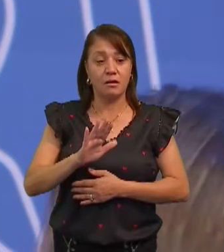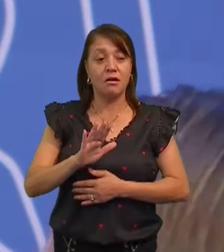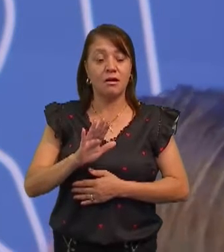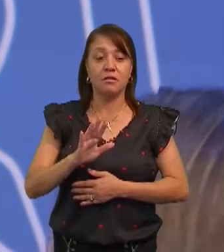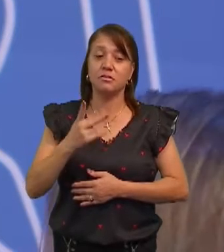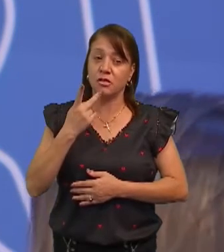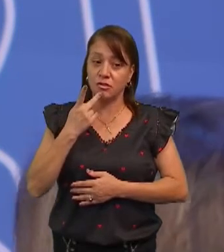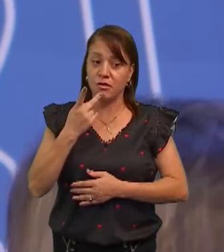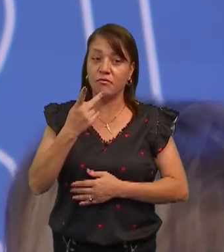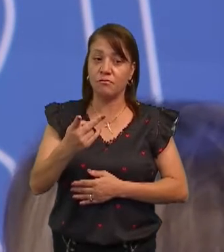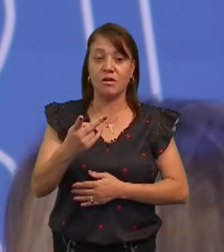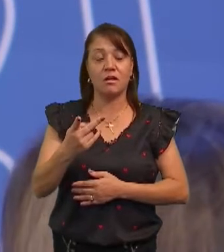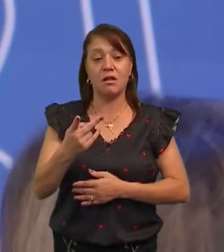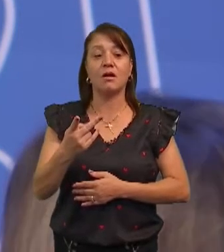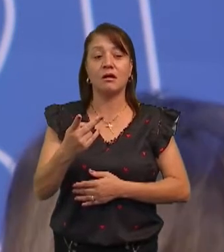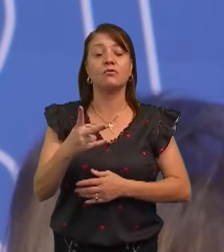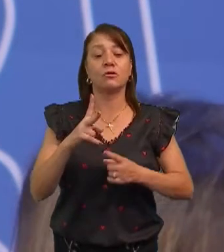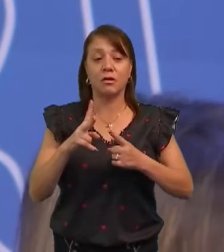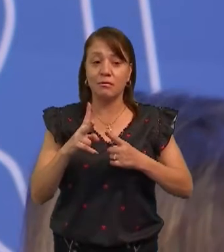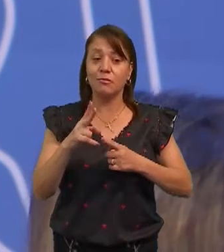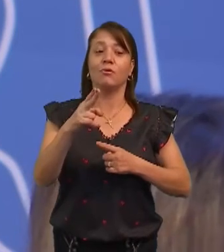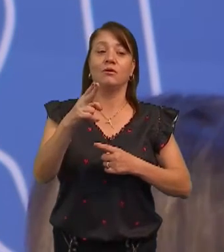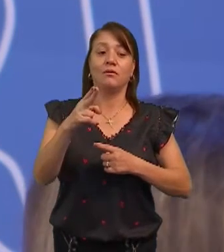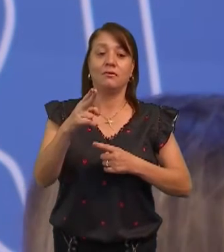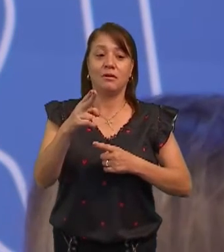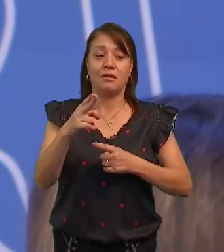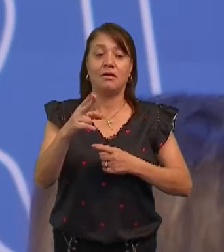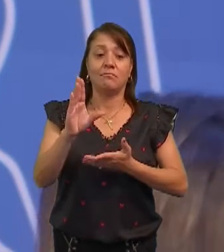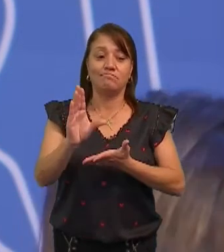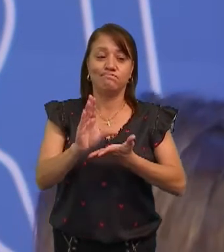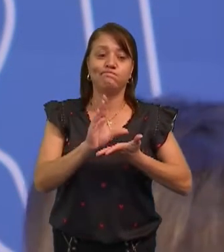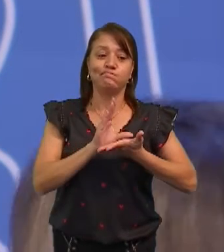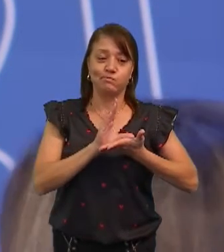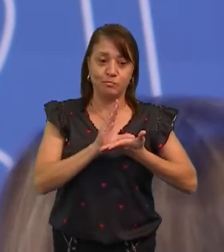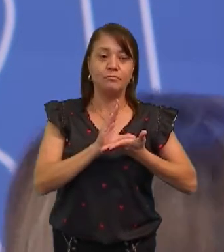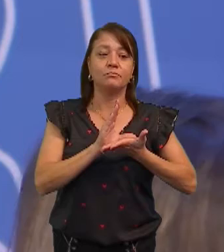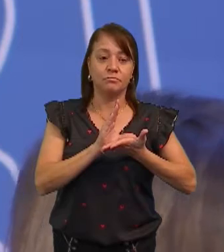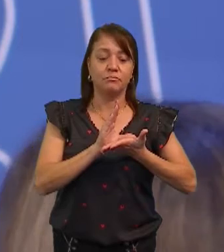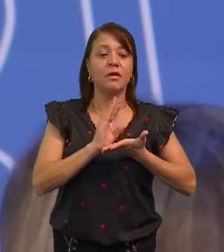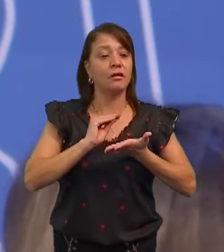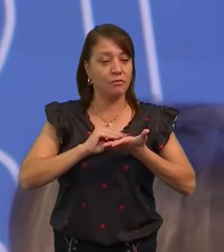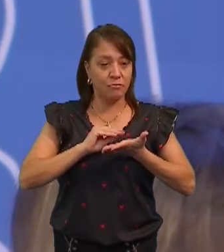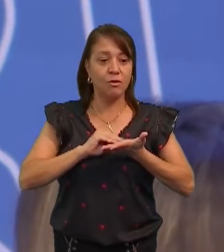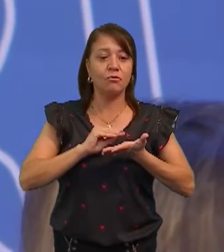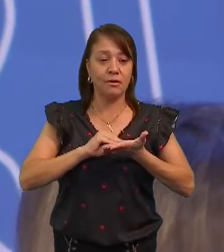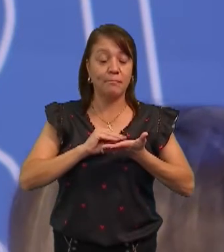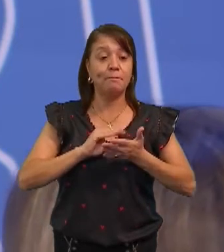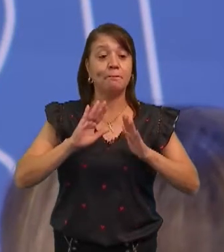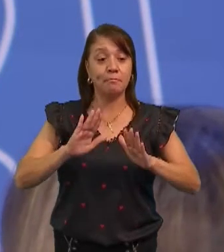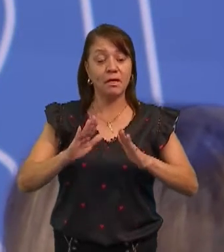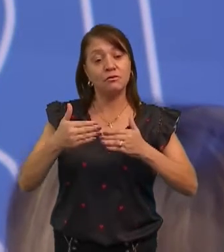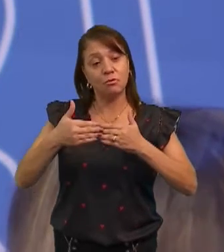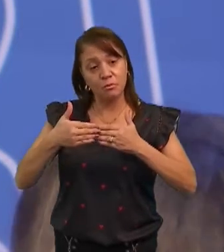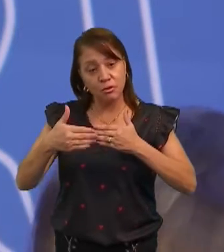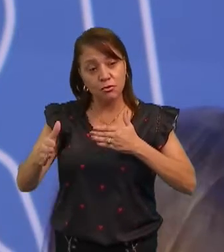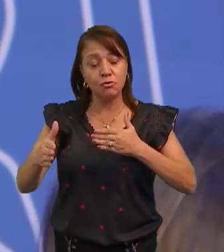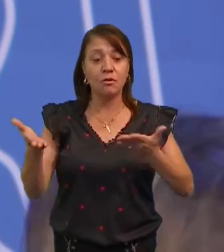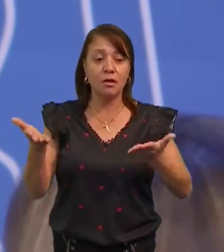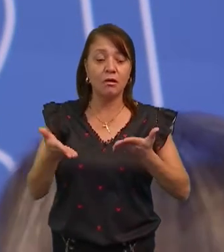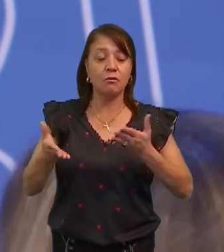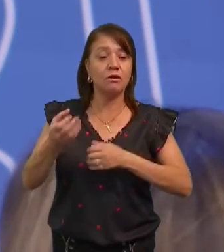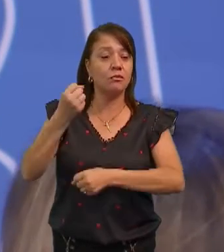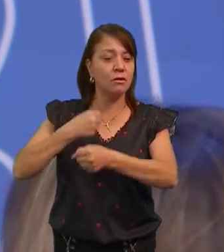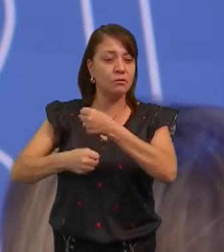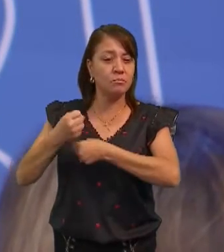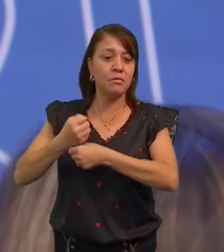eh ali aportar recursos para essa obra então começou todo esse processo né e onde já no ano passado né No início